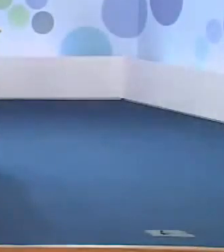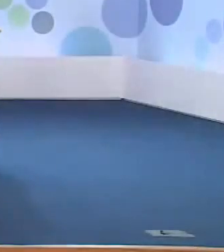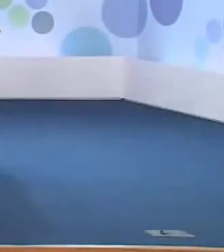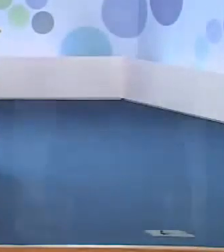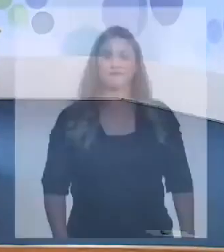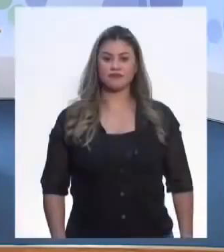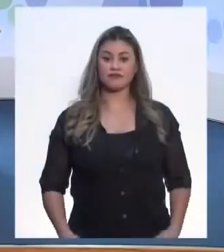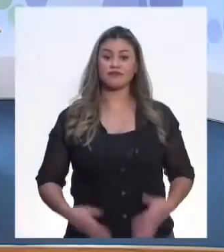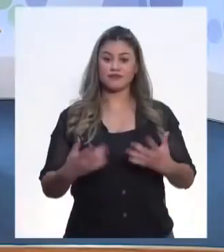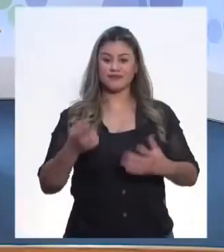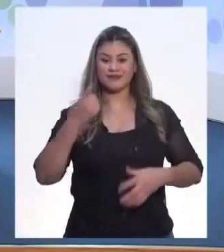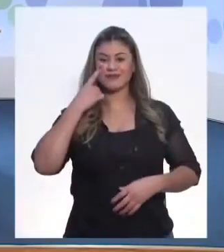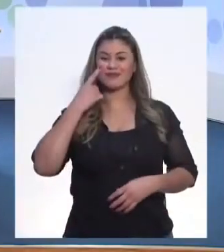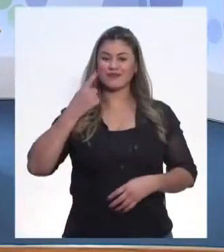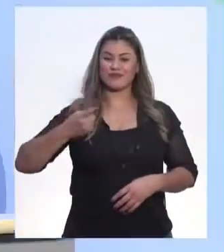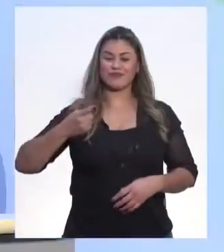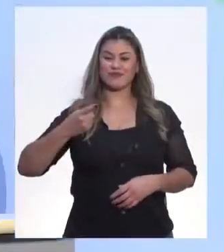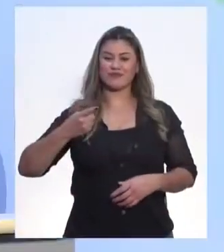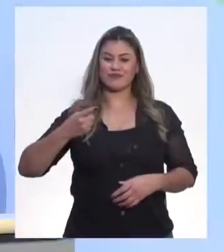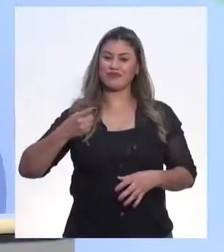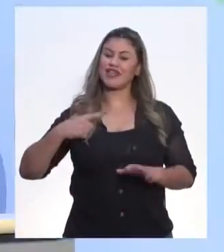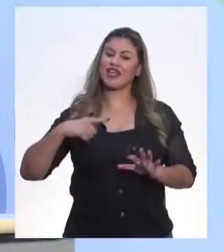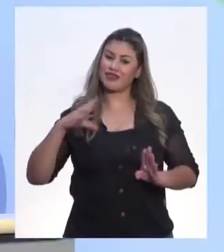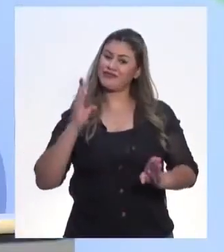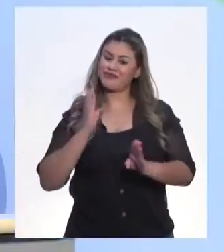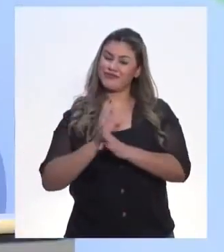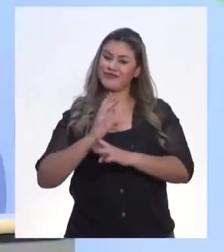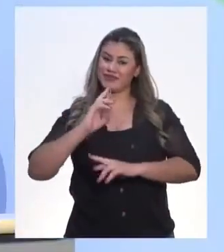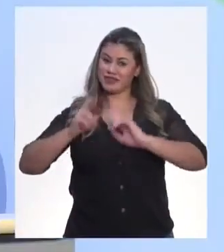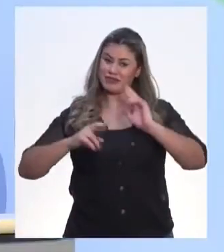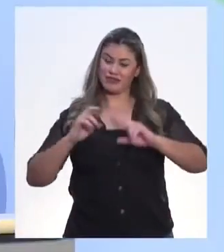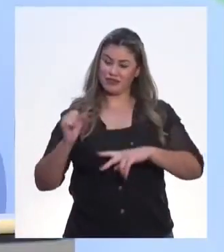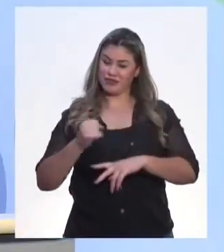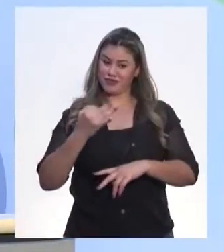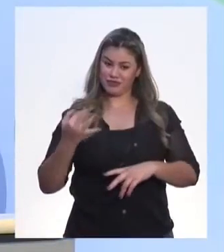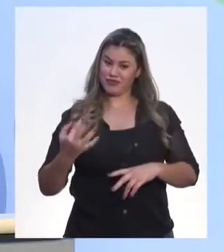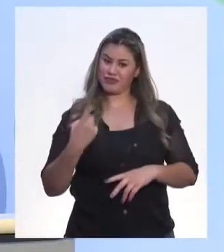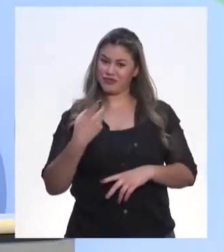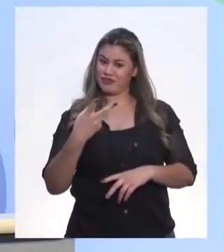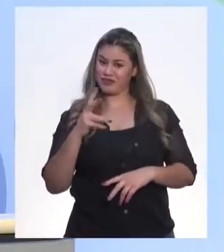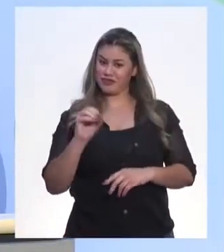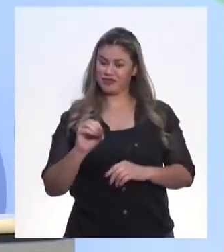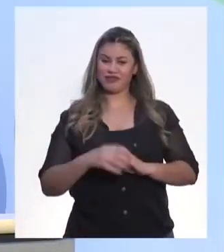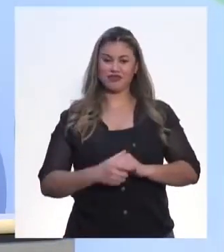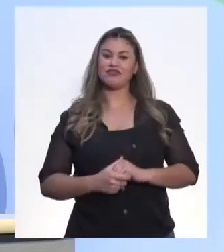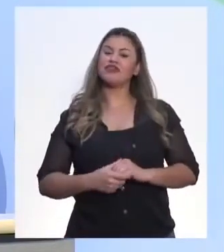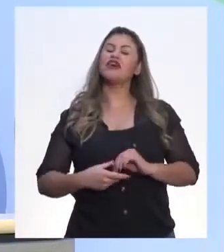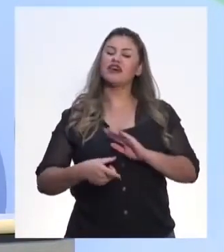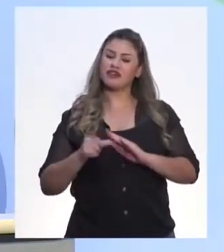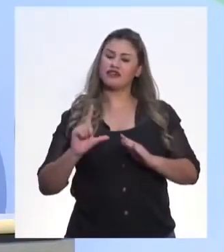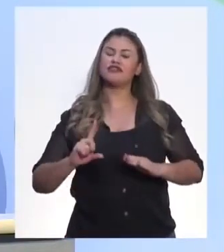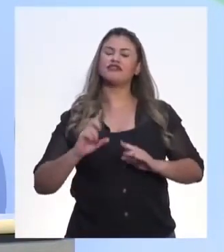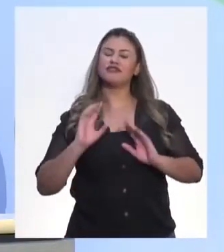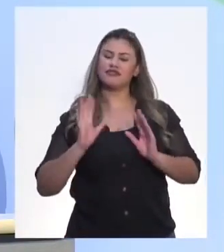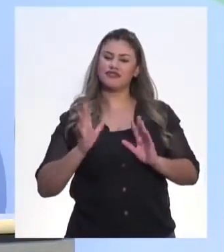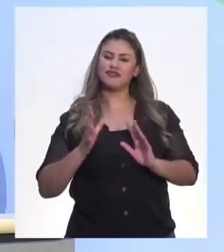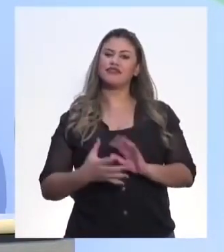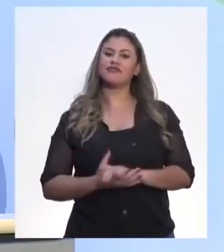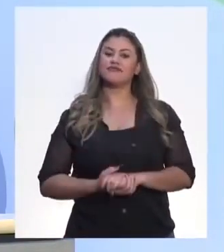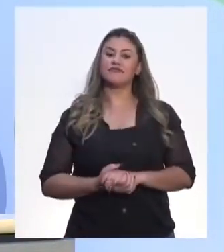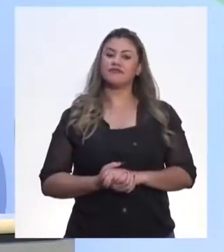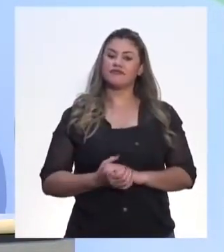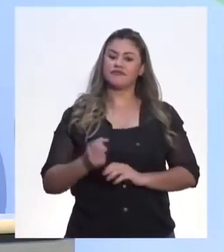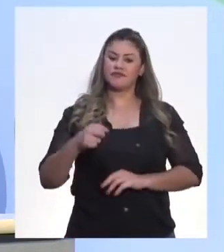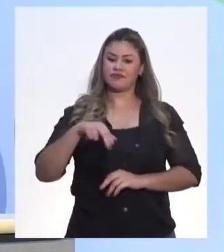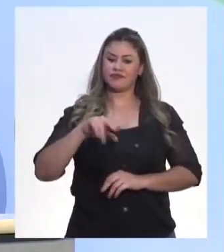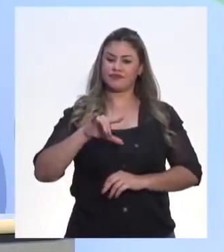Jonas, foi aquilo que eu te falei. Eu já tinha achado aqui o y igual a 120, tá? Não vou falar que não, porque eu tinha. Mas, por exemplo,